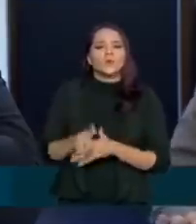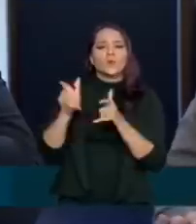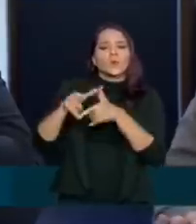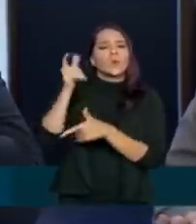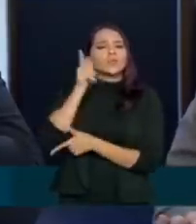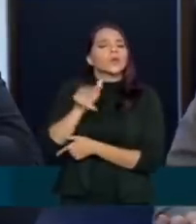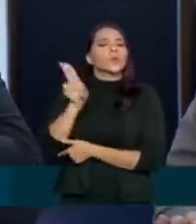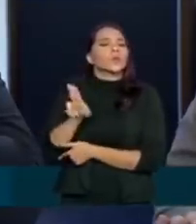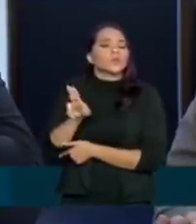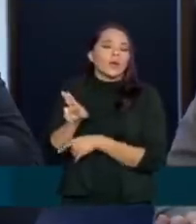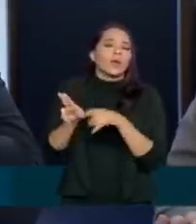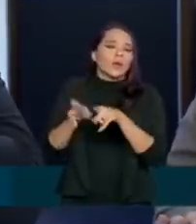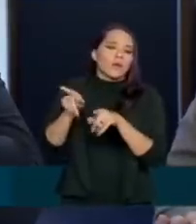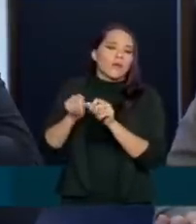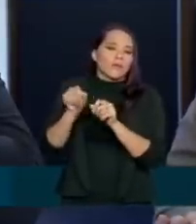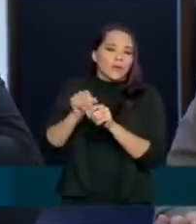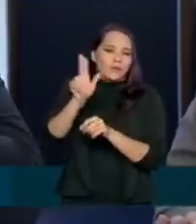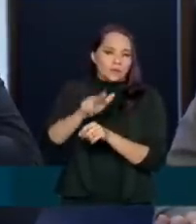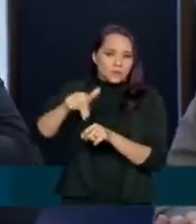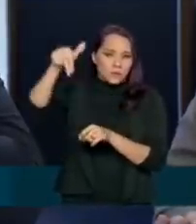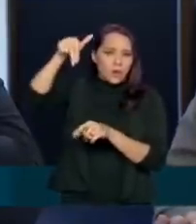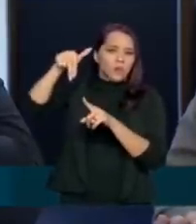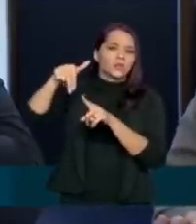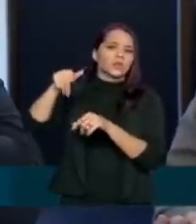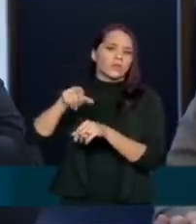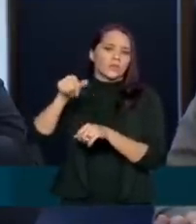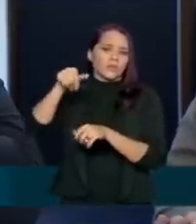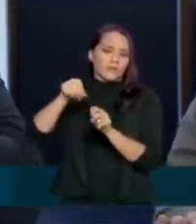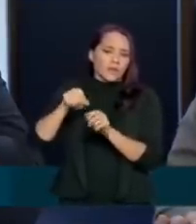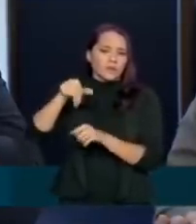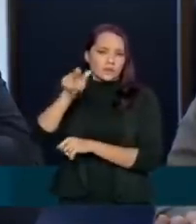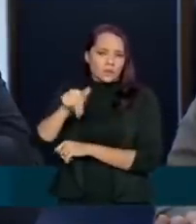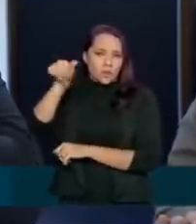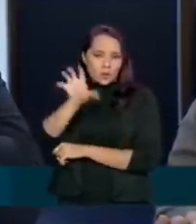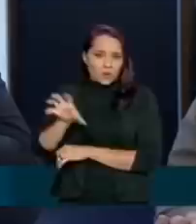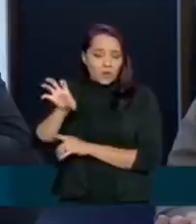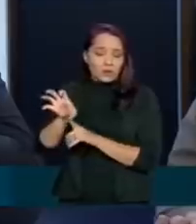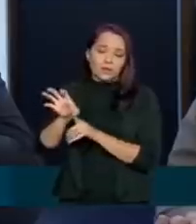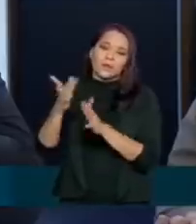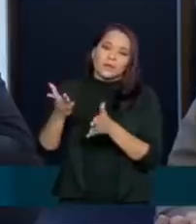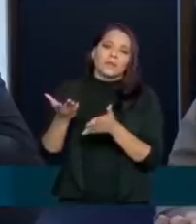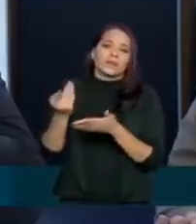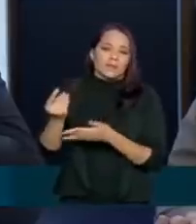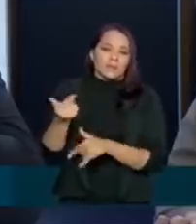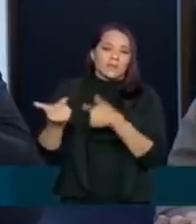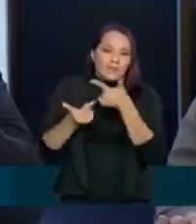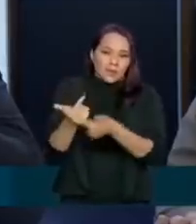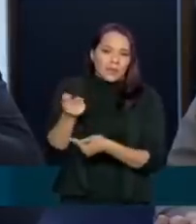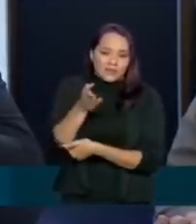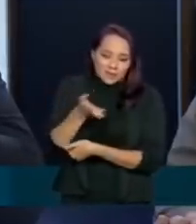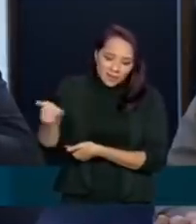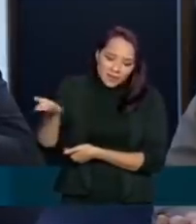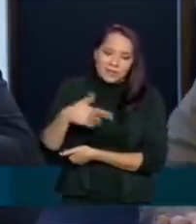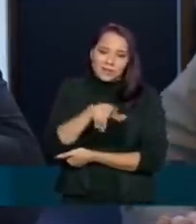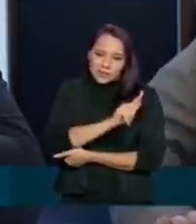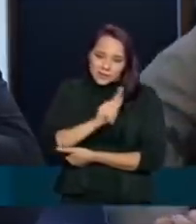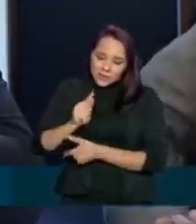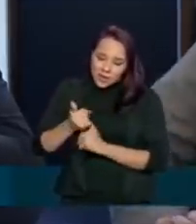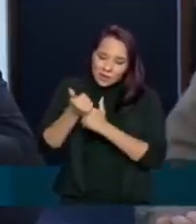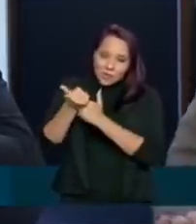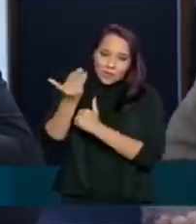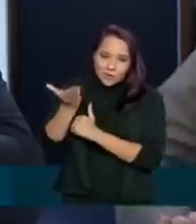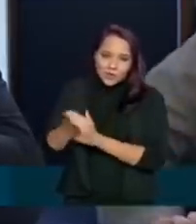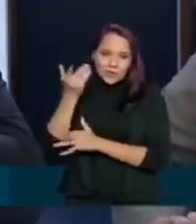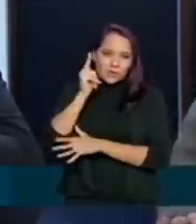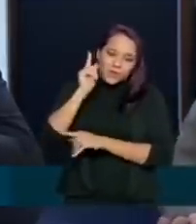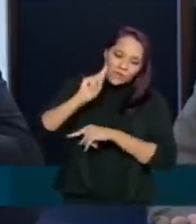como nós fizemos no Norte e no Nordeste, foi como, graças ao trabalho desses gestores e com esse apoio, é claro, que a gente reverteu